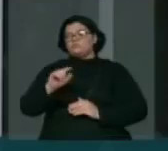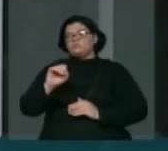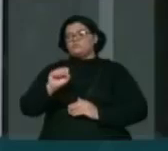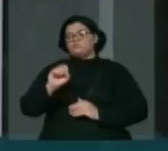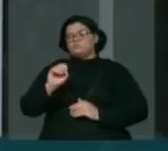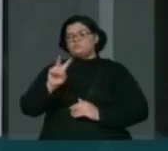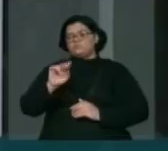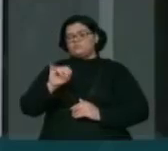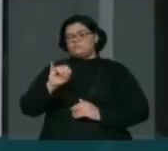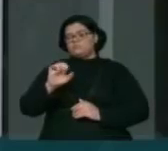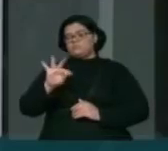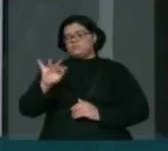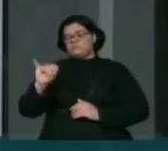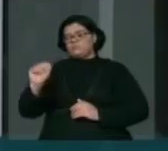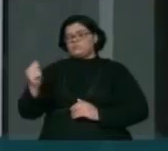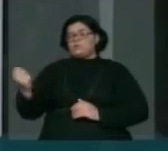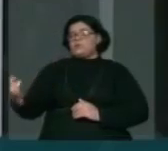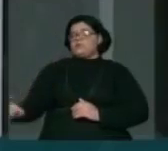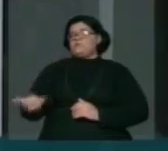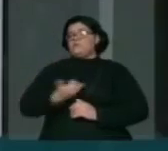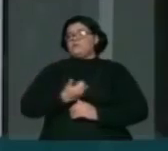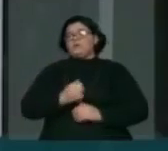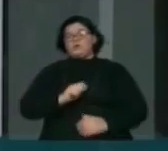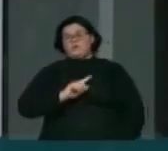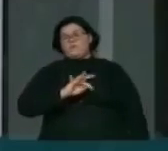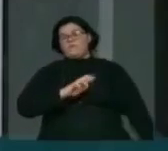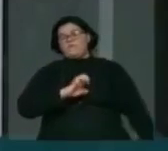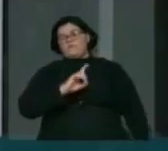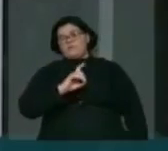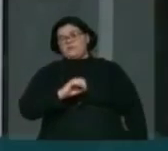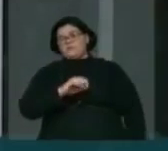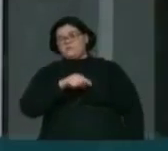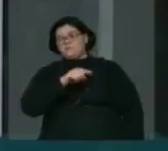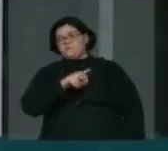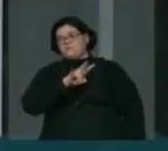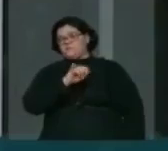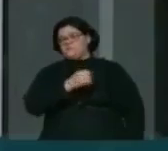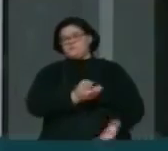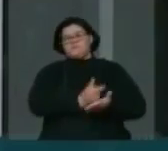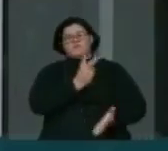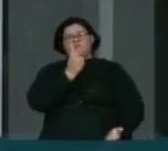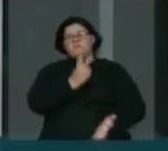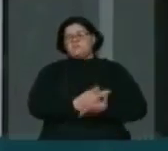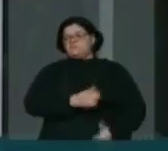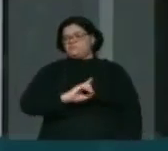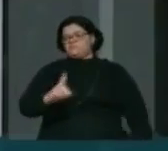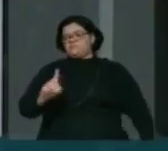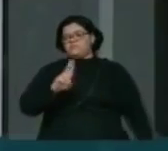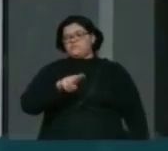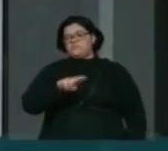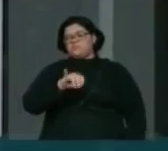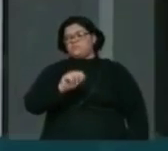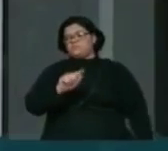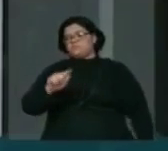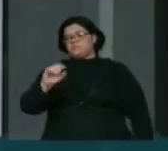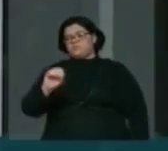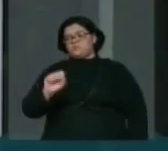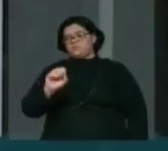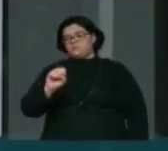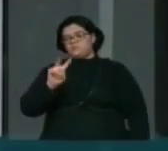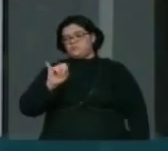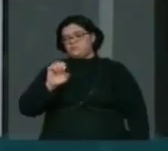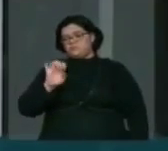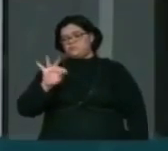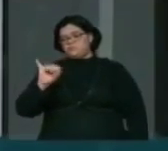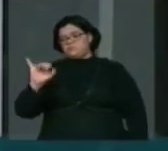fala: Alfredo, isto não vai durar. A União Soviética vai acabar e a Alemanha vai